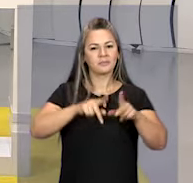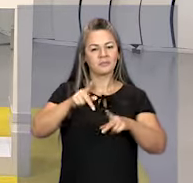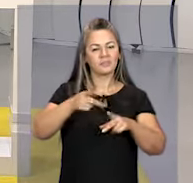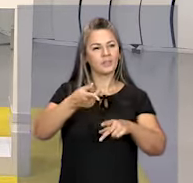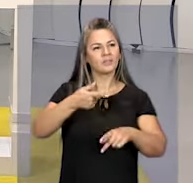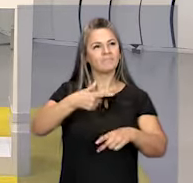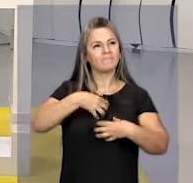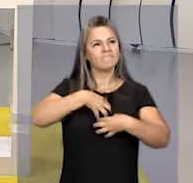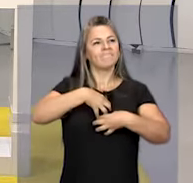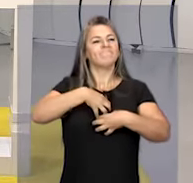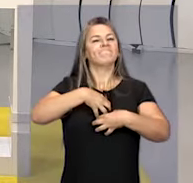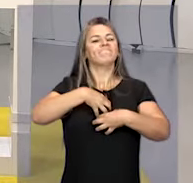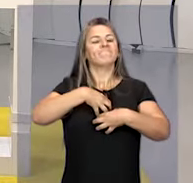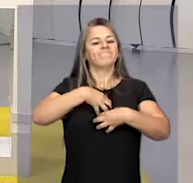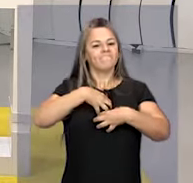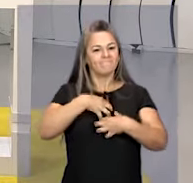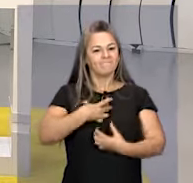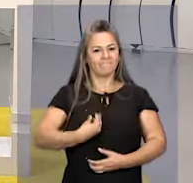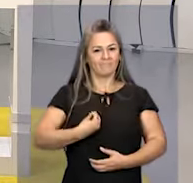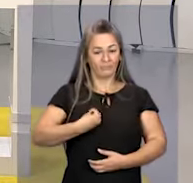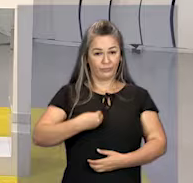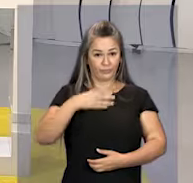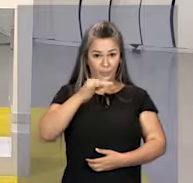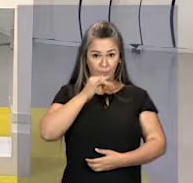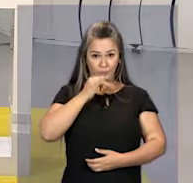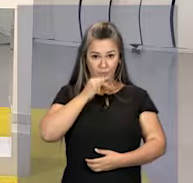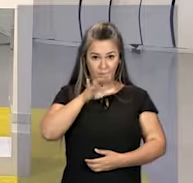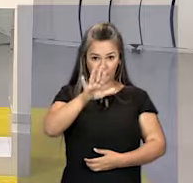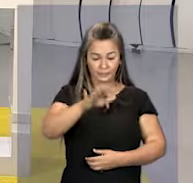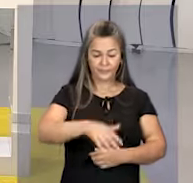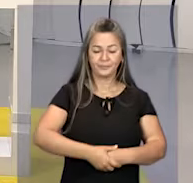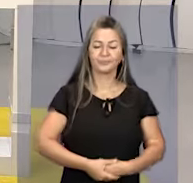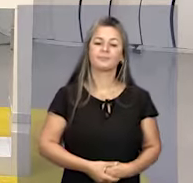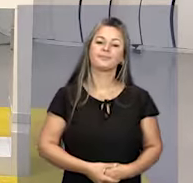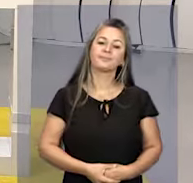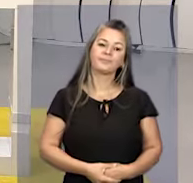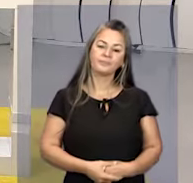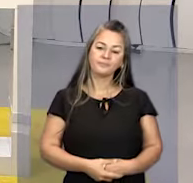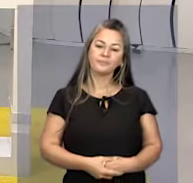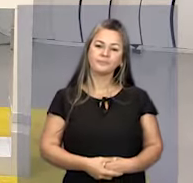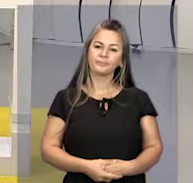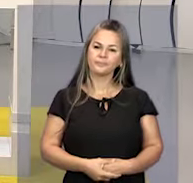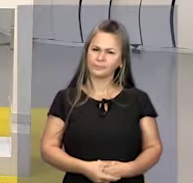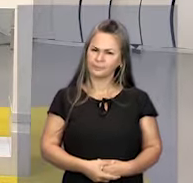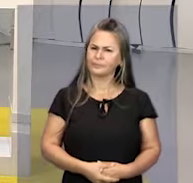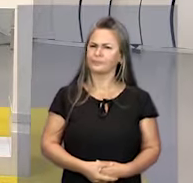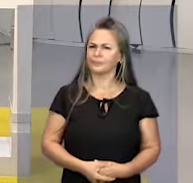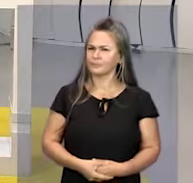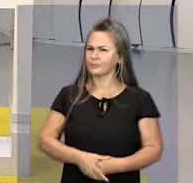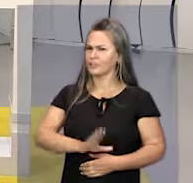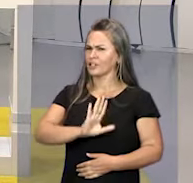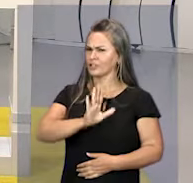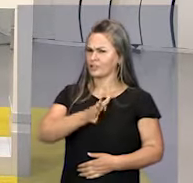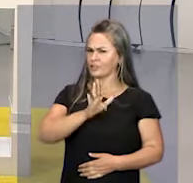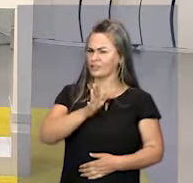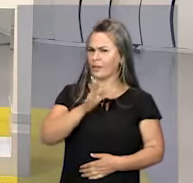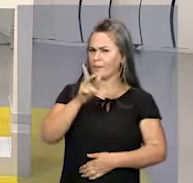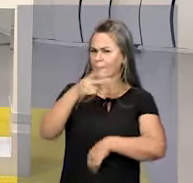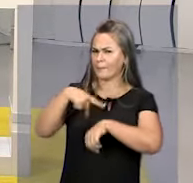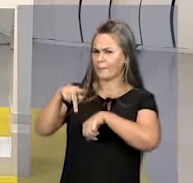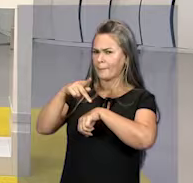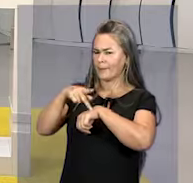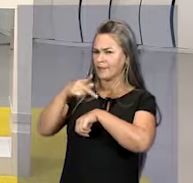vida humana. Um exemplo, vocês já ouviram falar na Índia, que